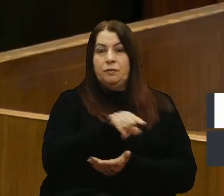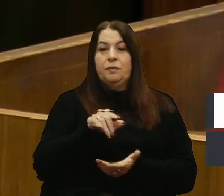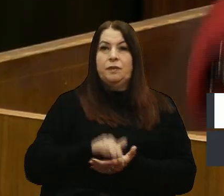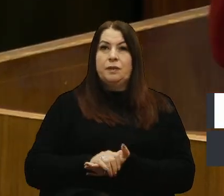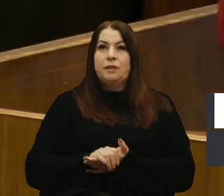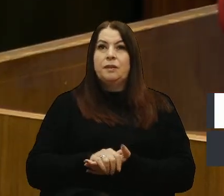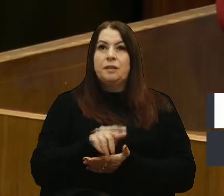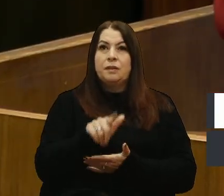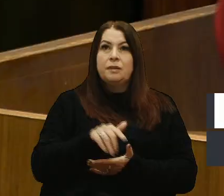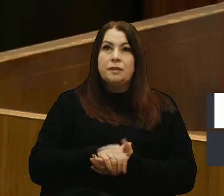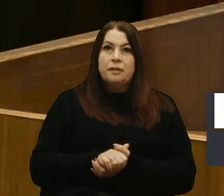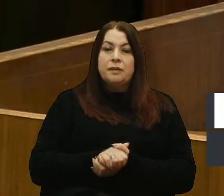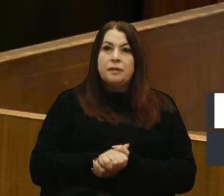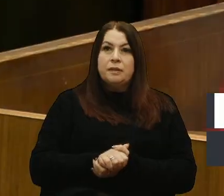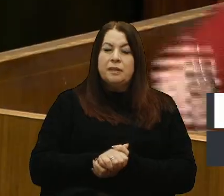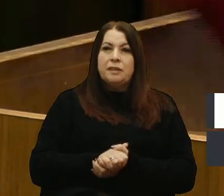poder